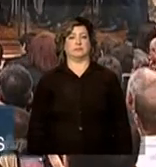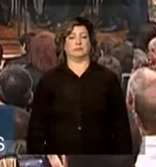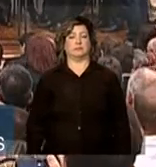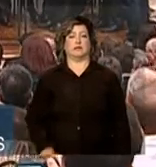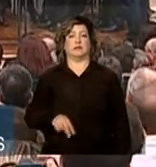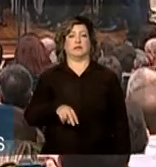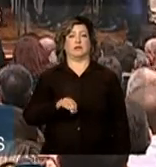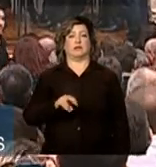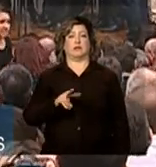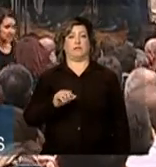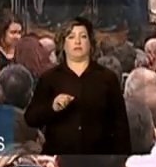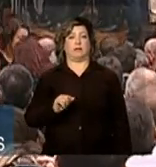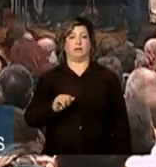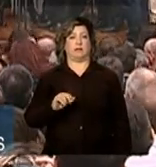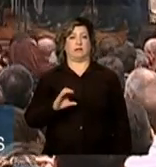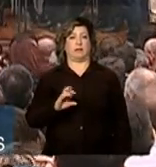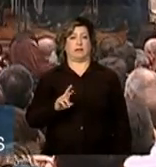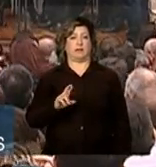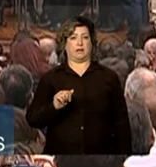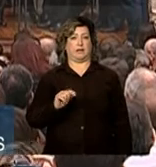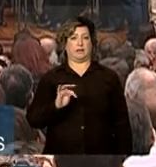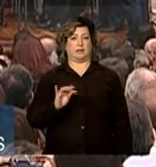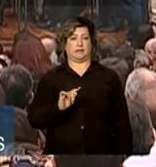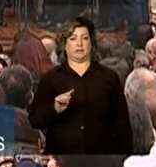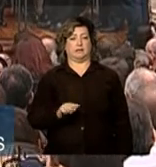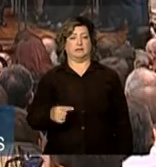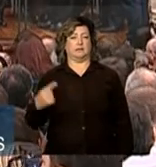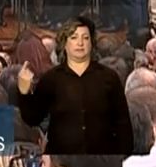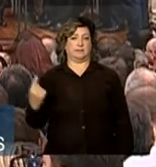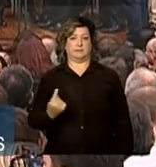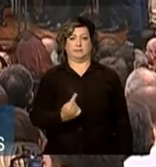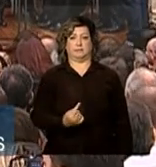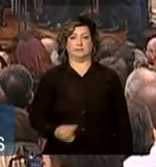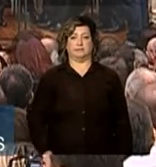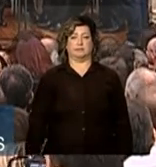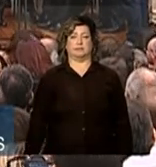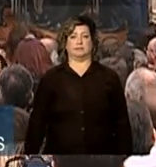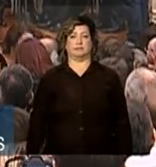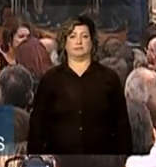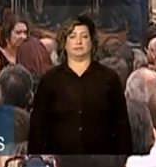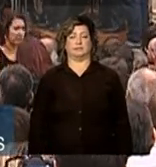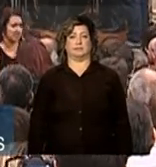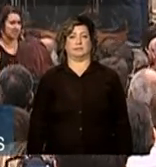Nova Hartz, Arlen Tasso.